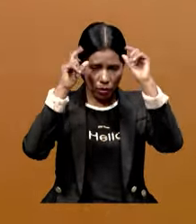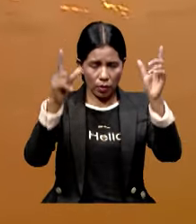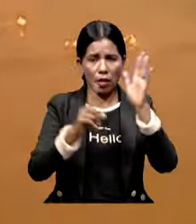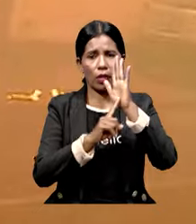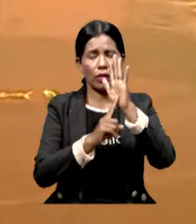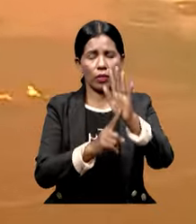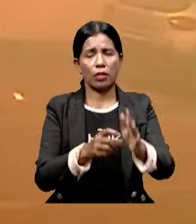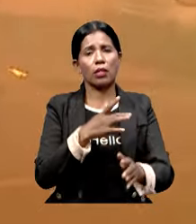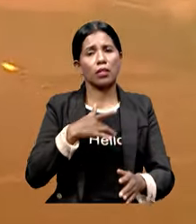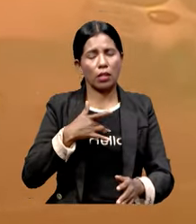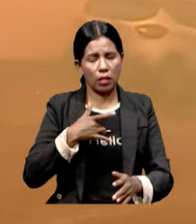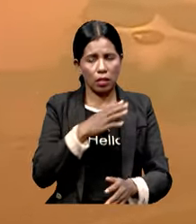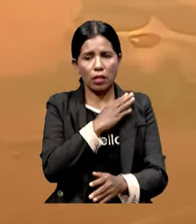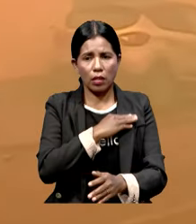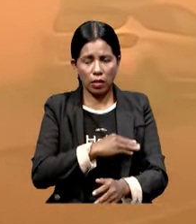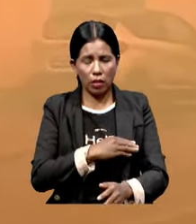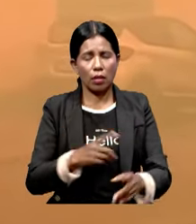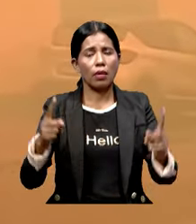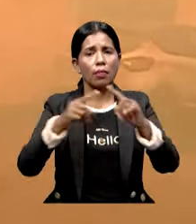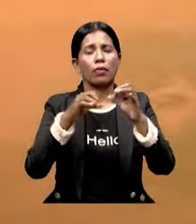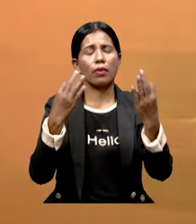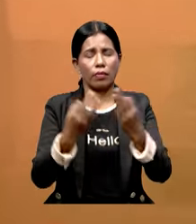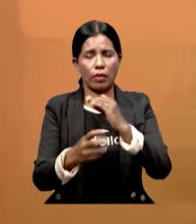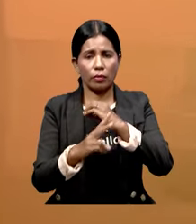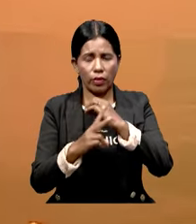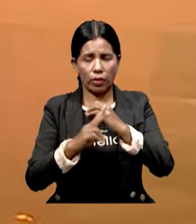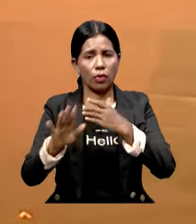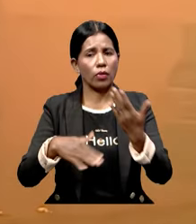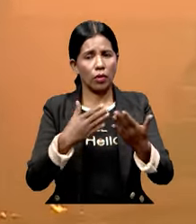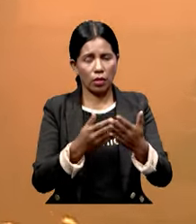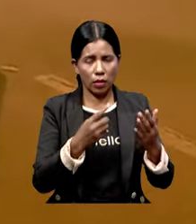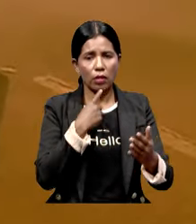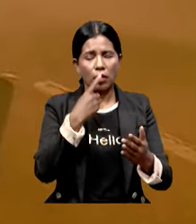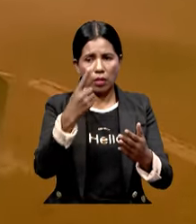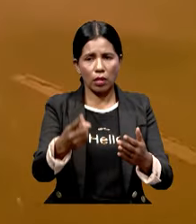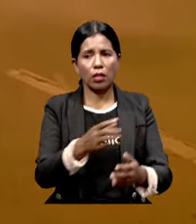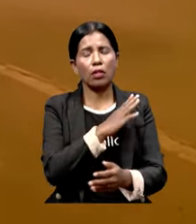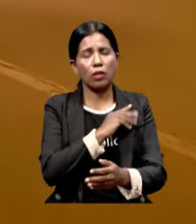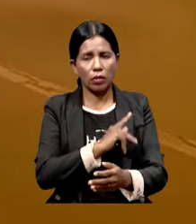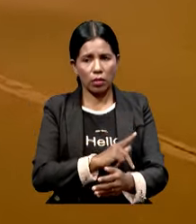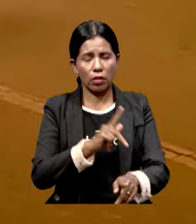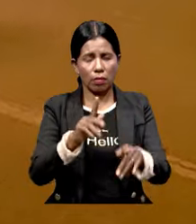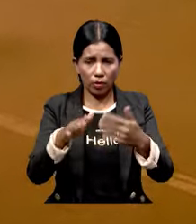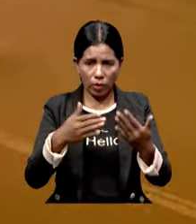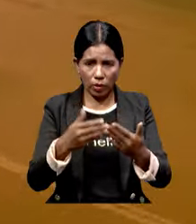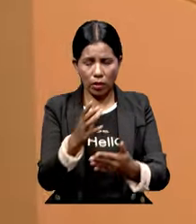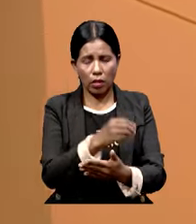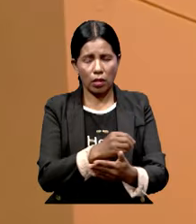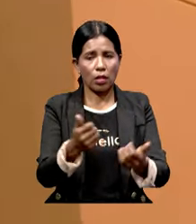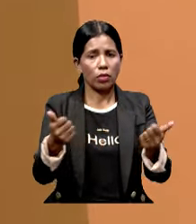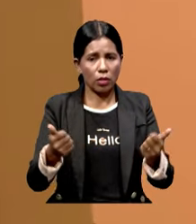Tony tinha sentido condolência sincero para a família vítima Sira, no louva coragem, o si bombeiro Sira, no